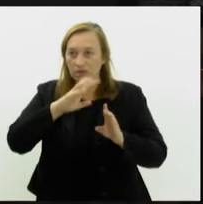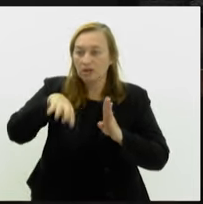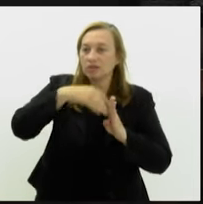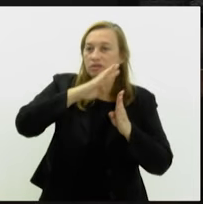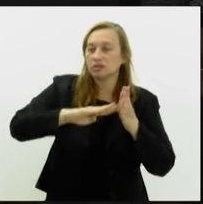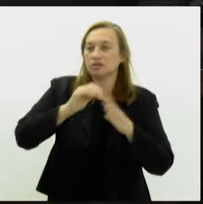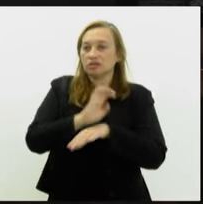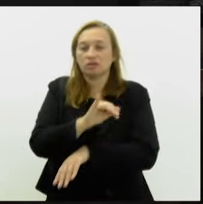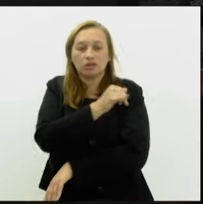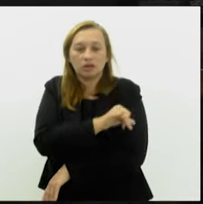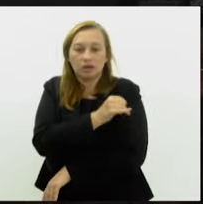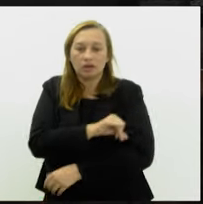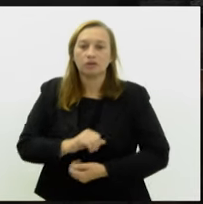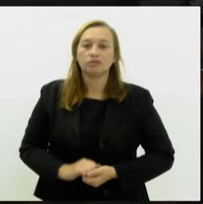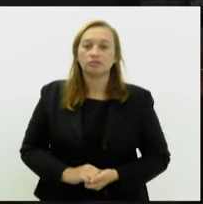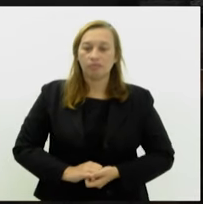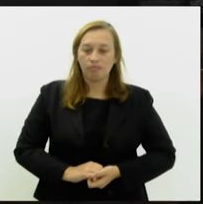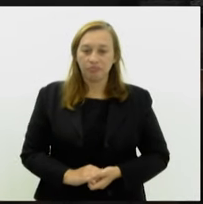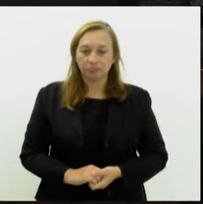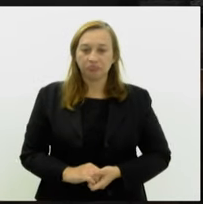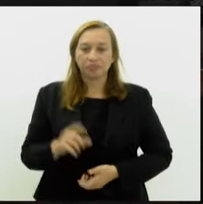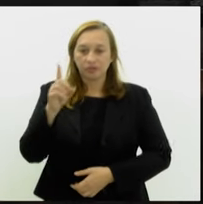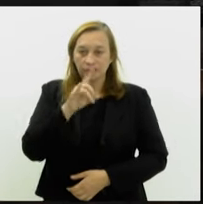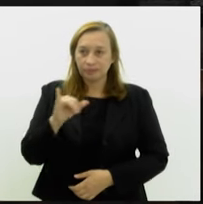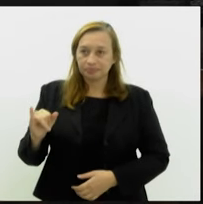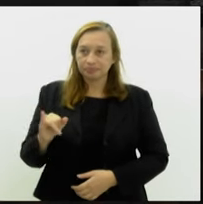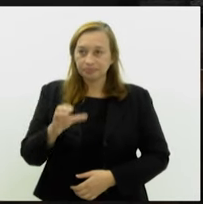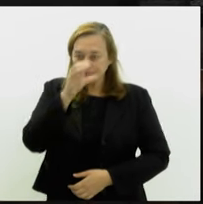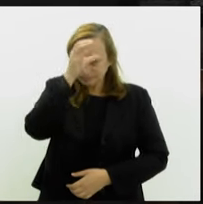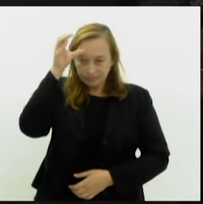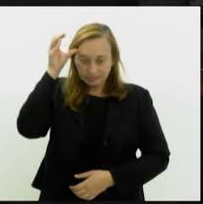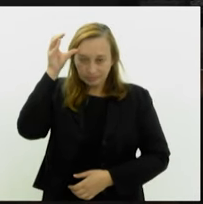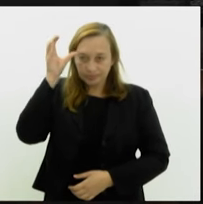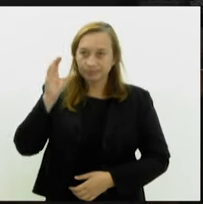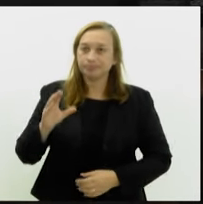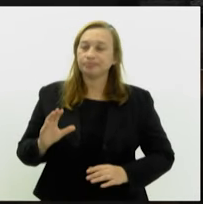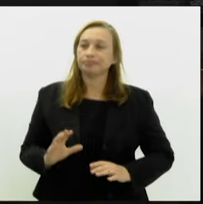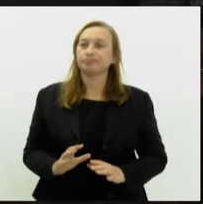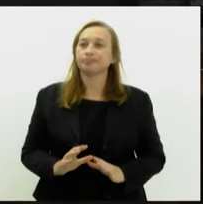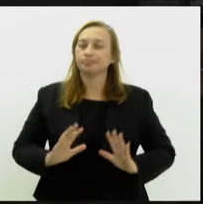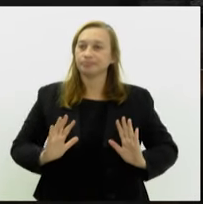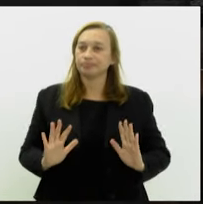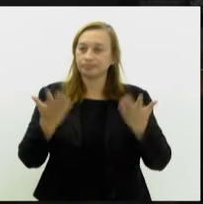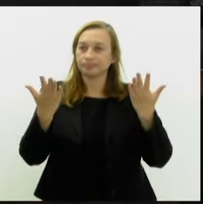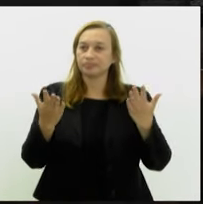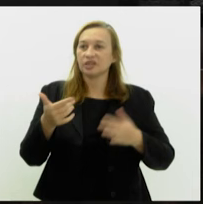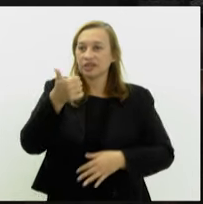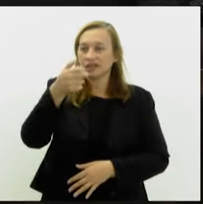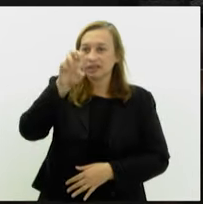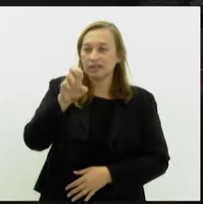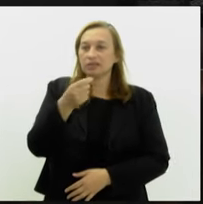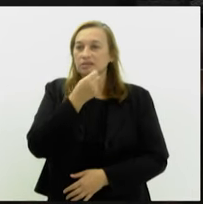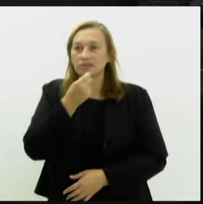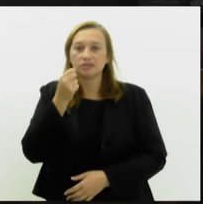calendário oficial do Estado do Rio de Janeiro o Dia do Cliente, a ser comemorado anualmente no dia 15 de